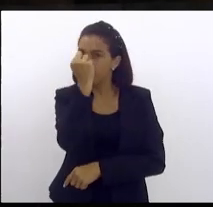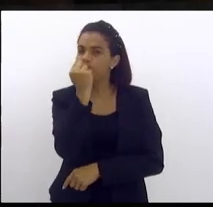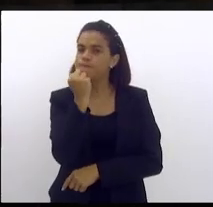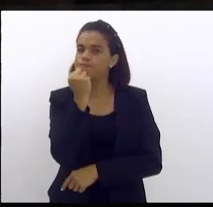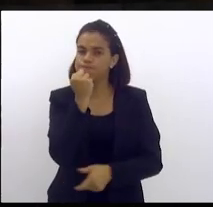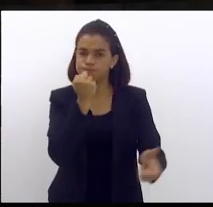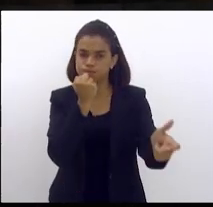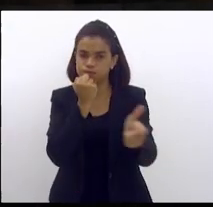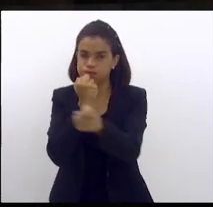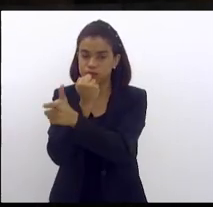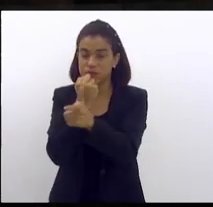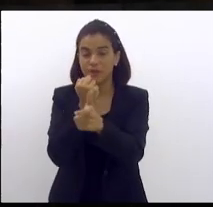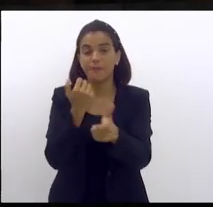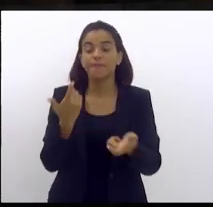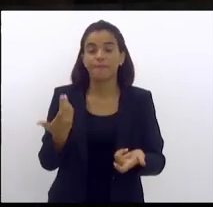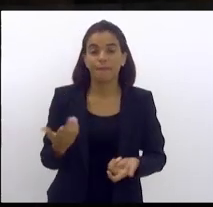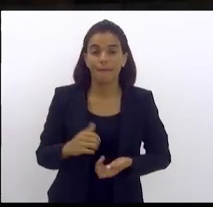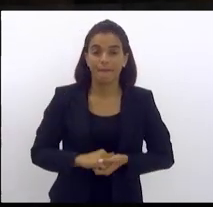falar em nada